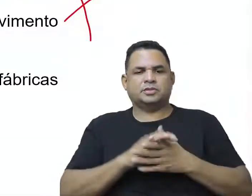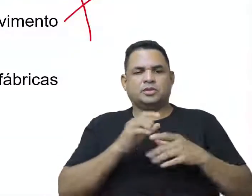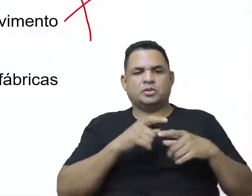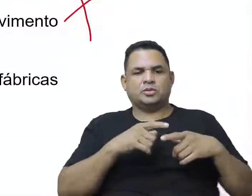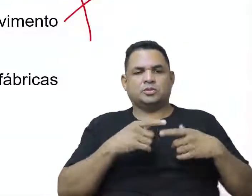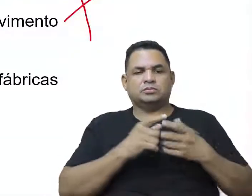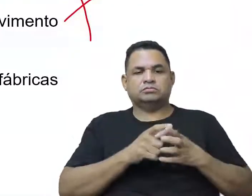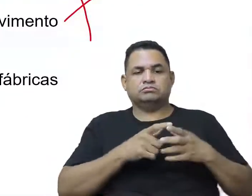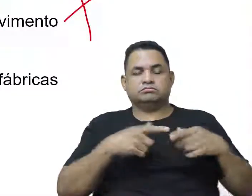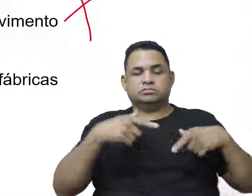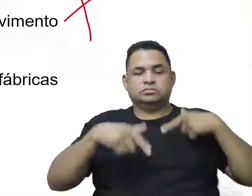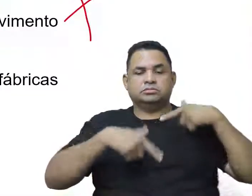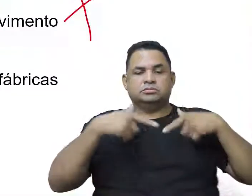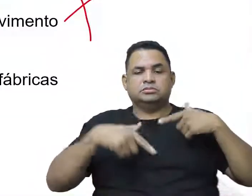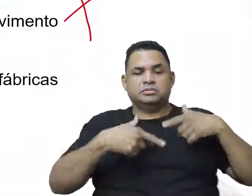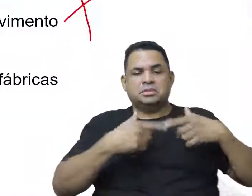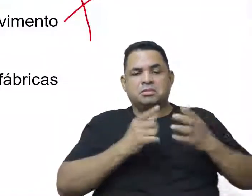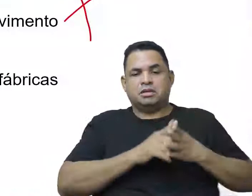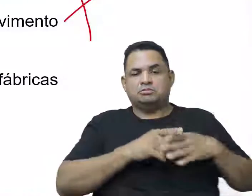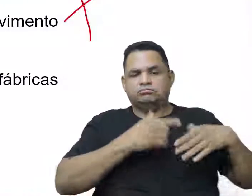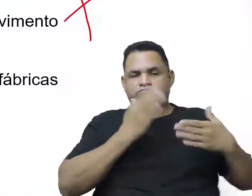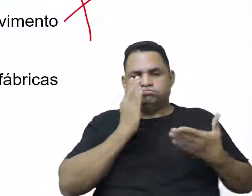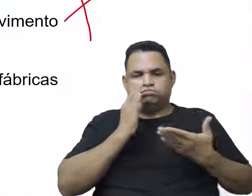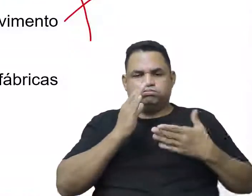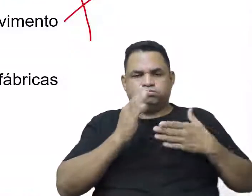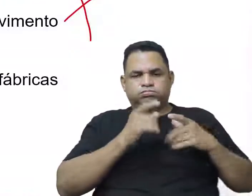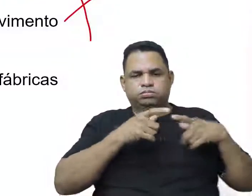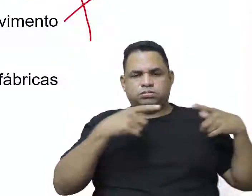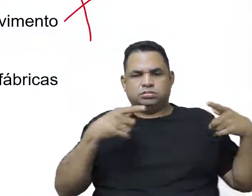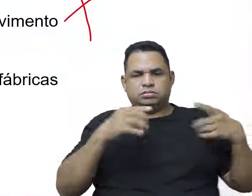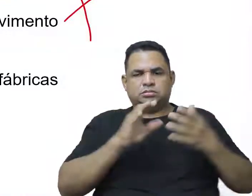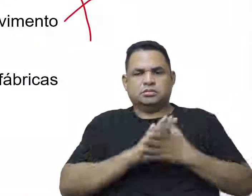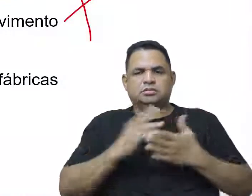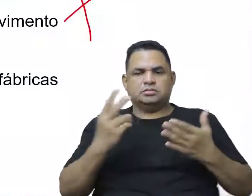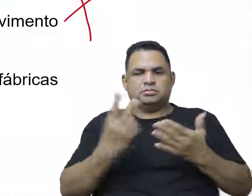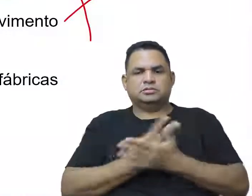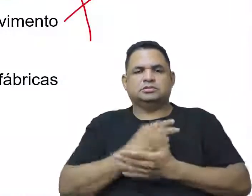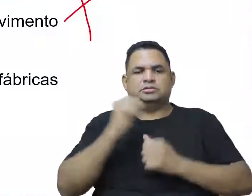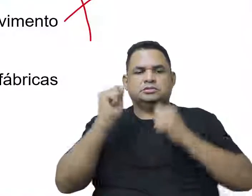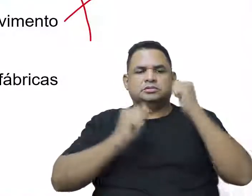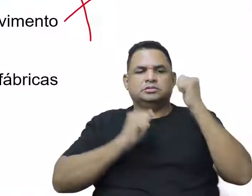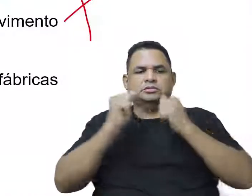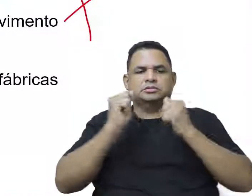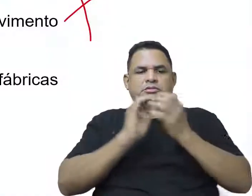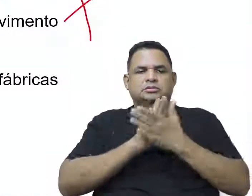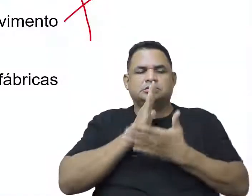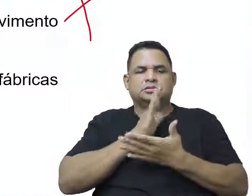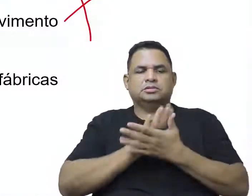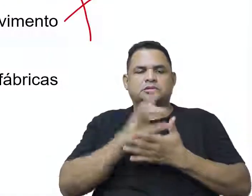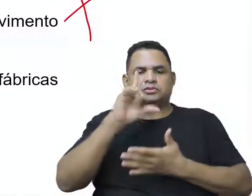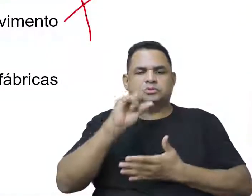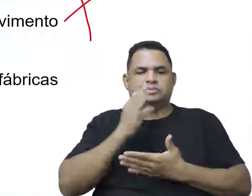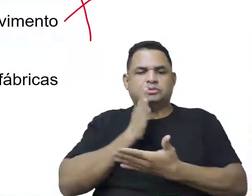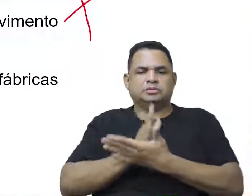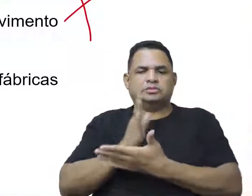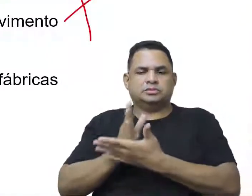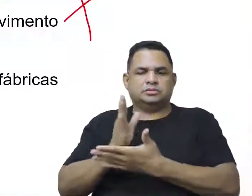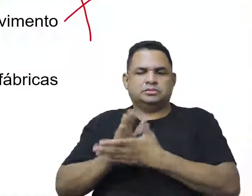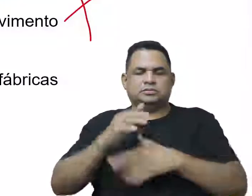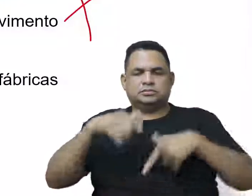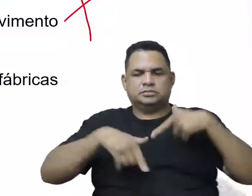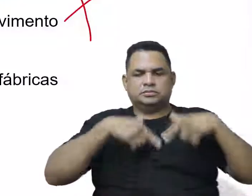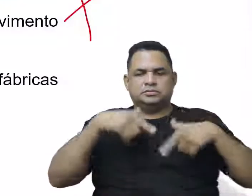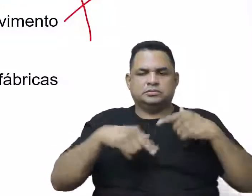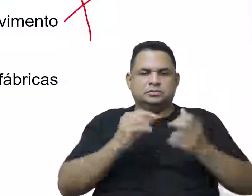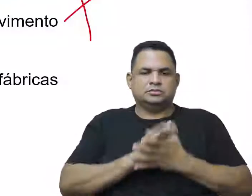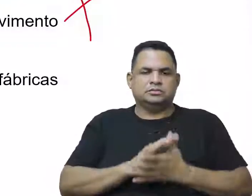do trabalho humano nas fábricas ocasionou a diminuição da divisão do trabalho? Não, pelo contrário, né? Foi